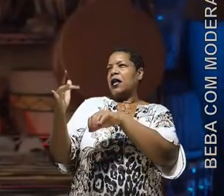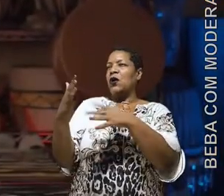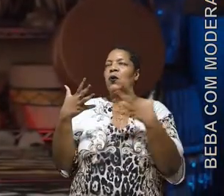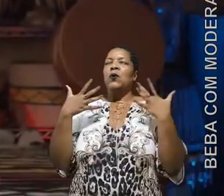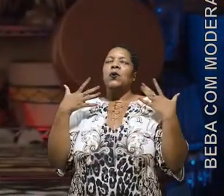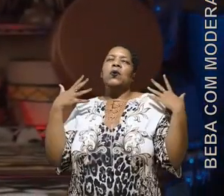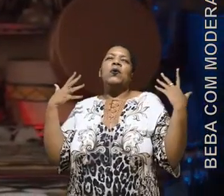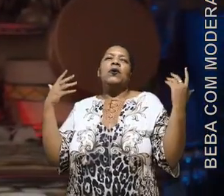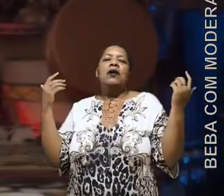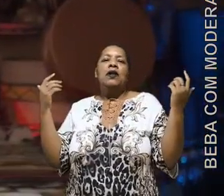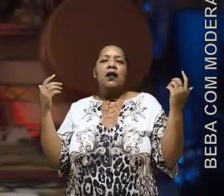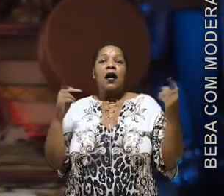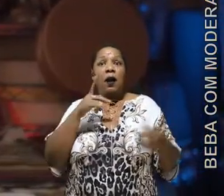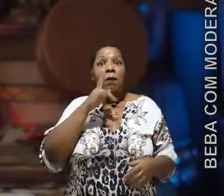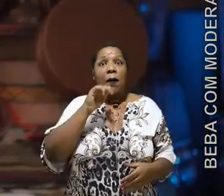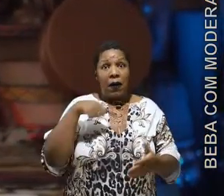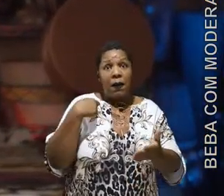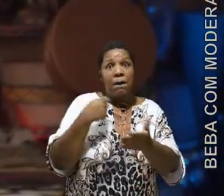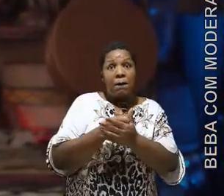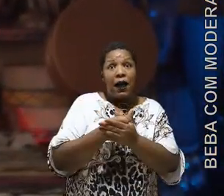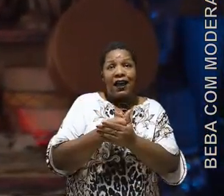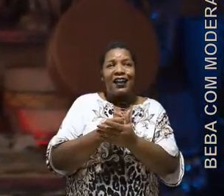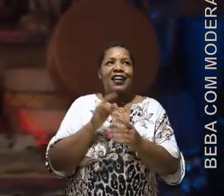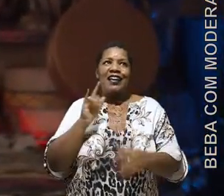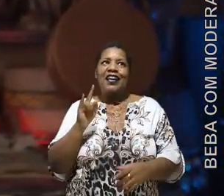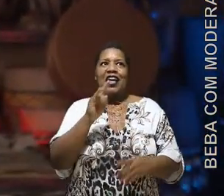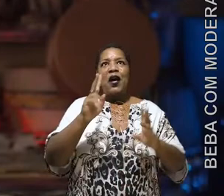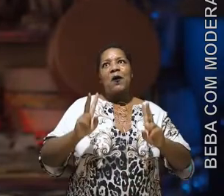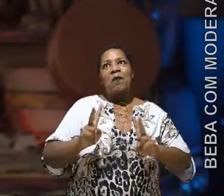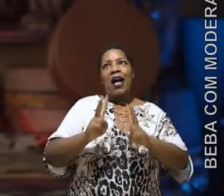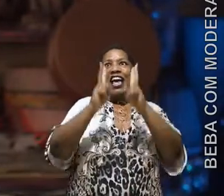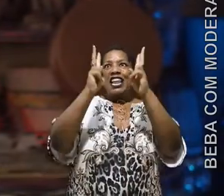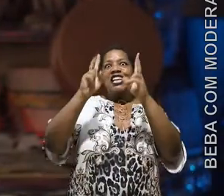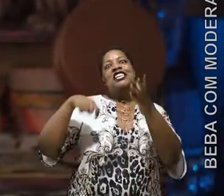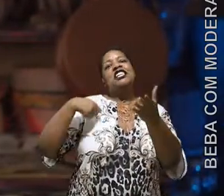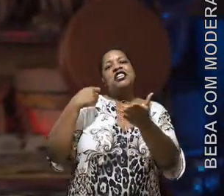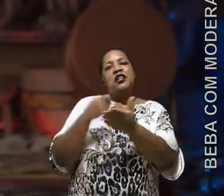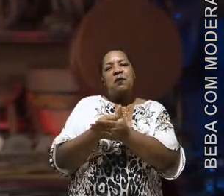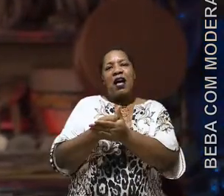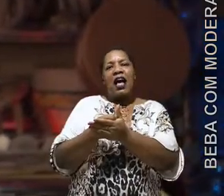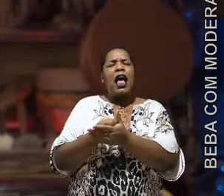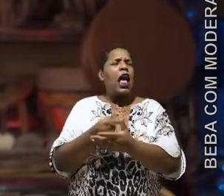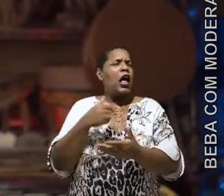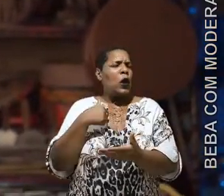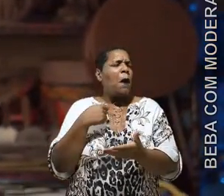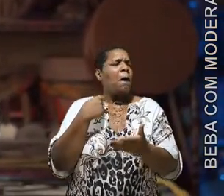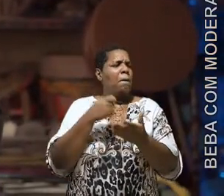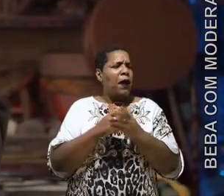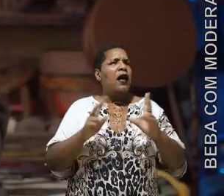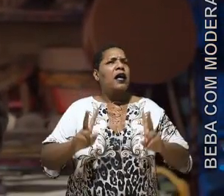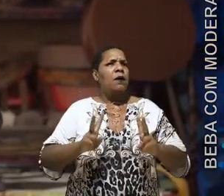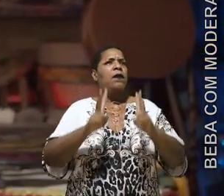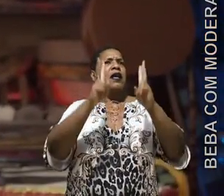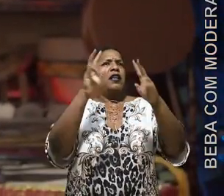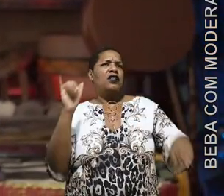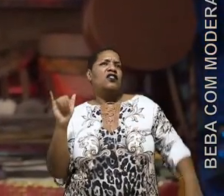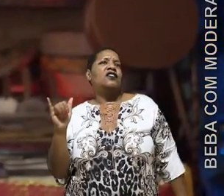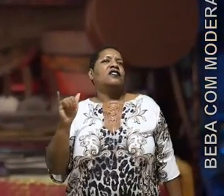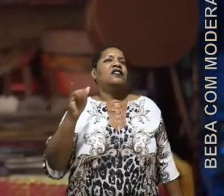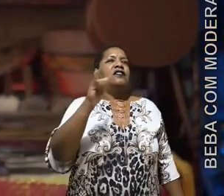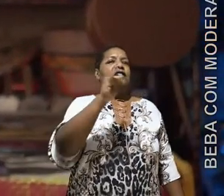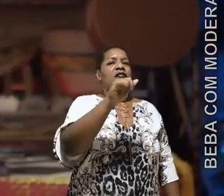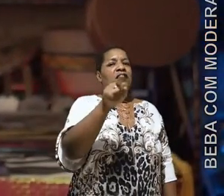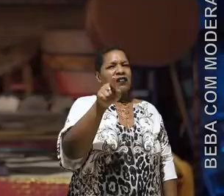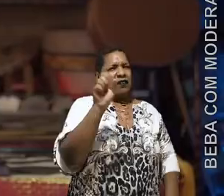palacetes pérolas porcelanas plumas paetês papai paga passagem para Paris pode pagar paga pega para Porteira